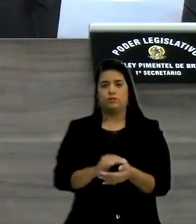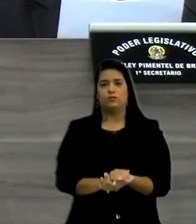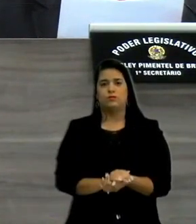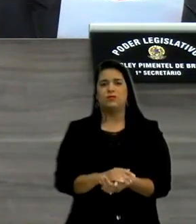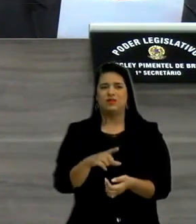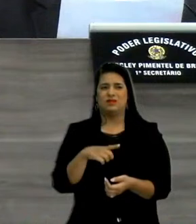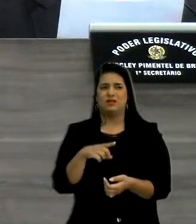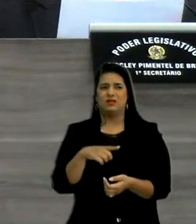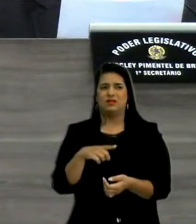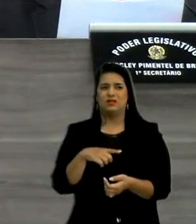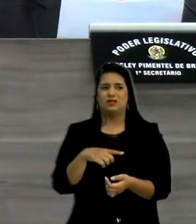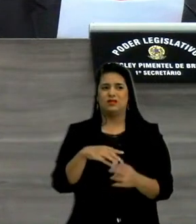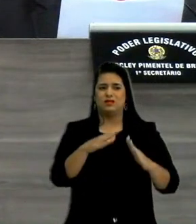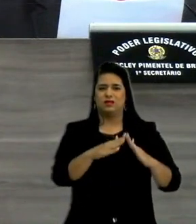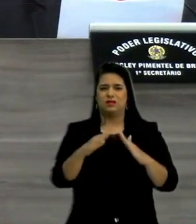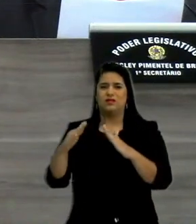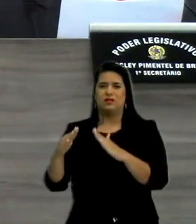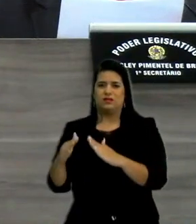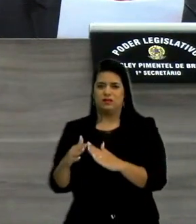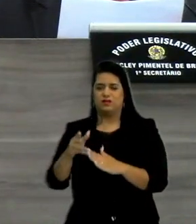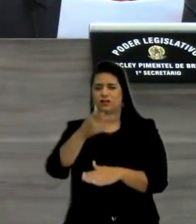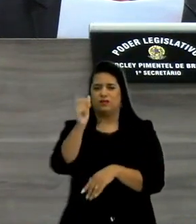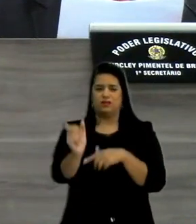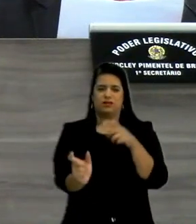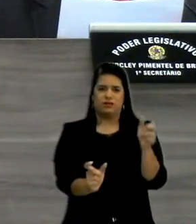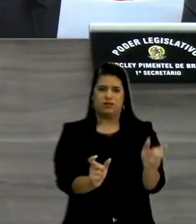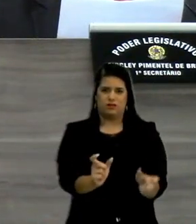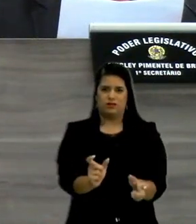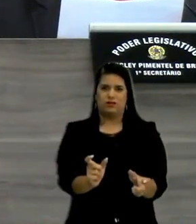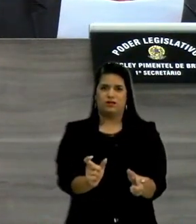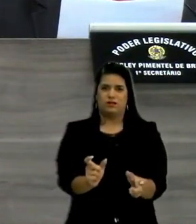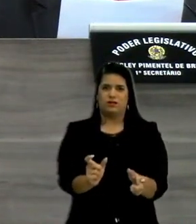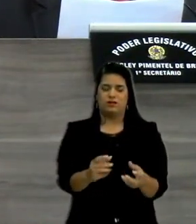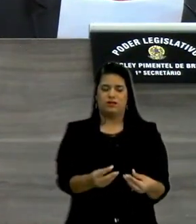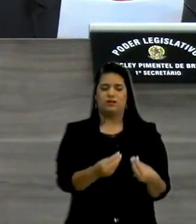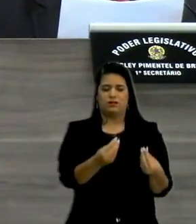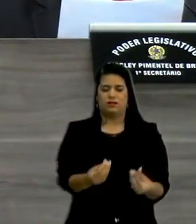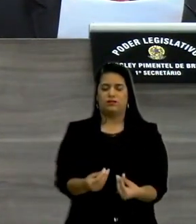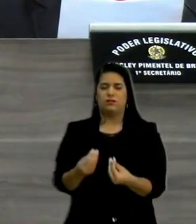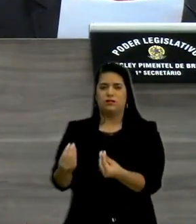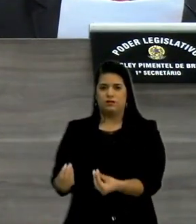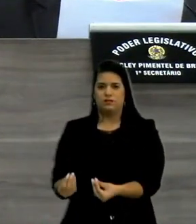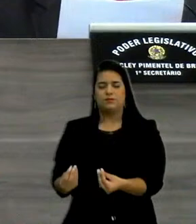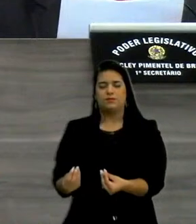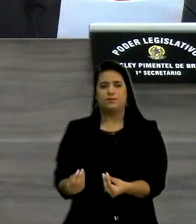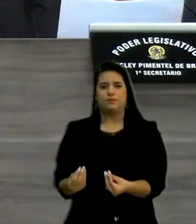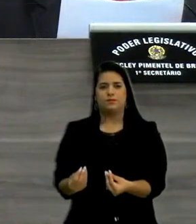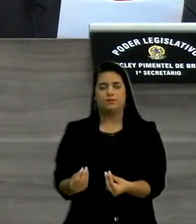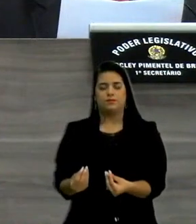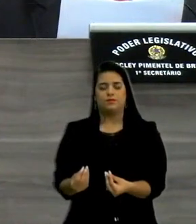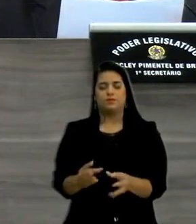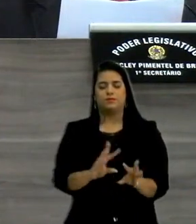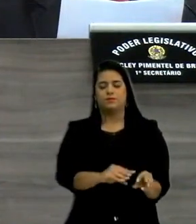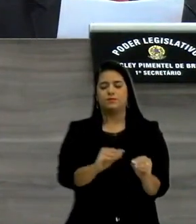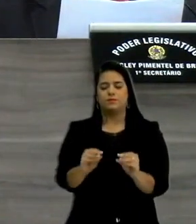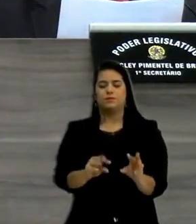que necessitam do uso das mesmas, conforme termo de empréstimo em anexo. As demais se encontram em